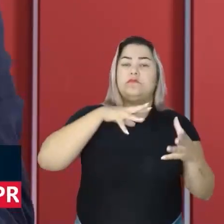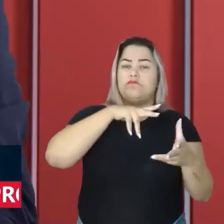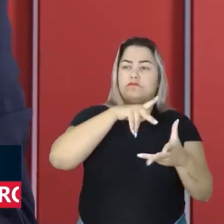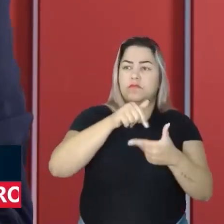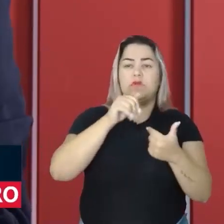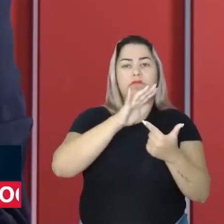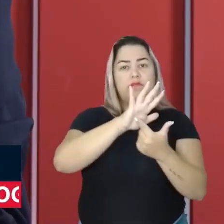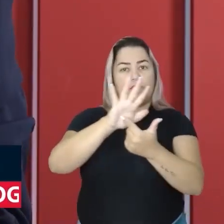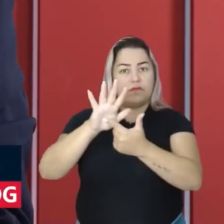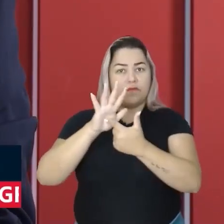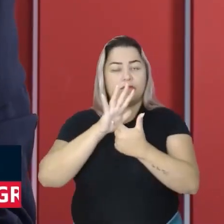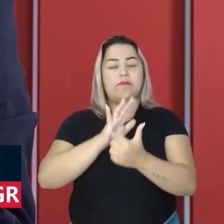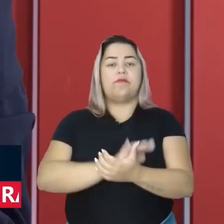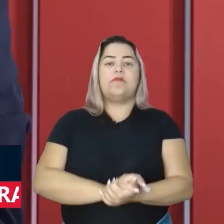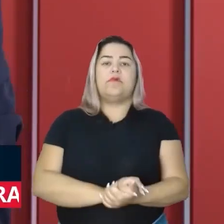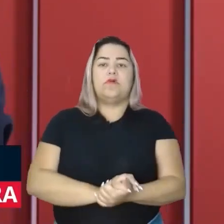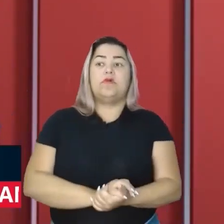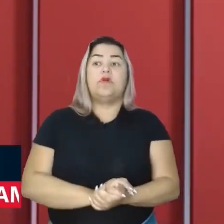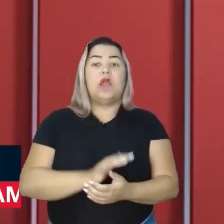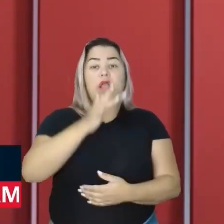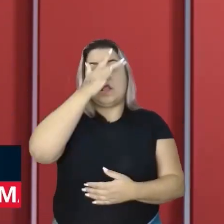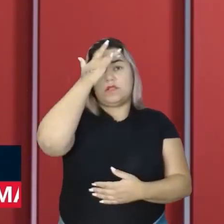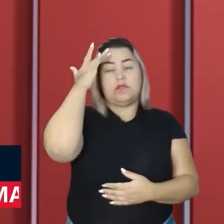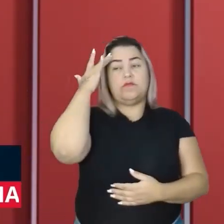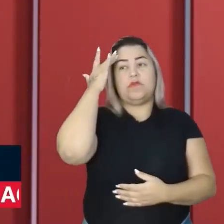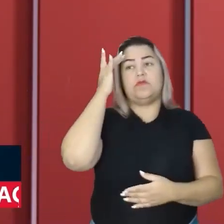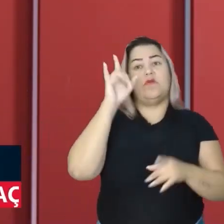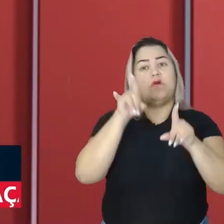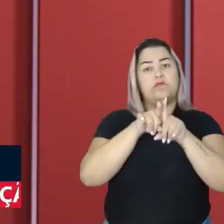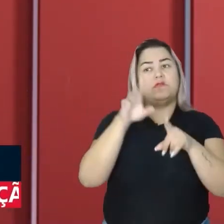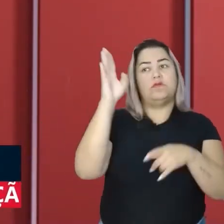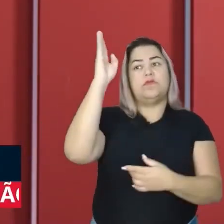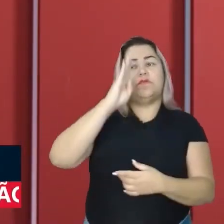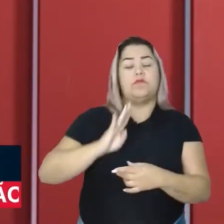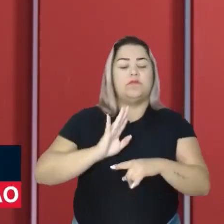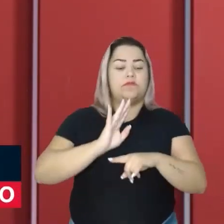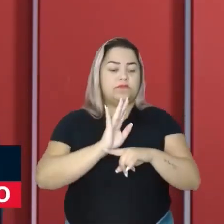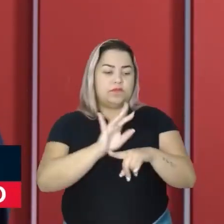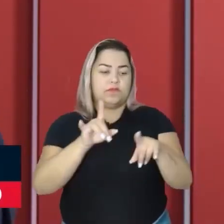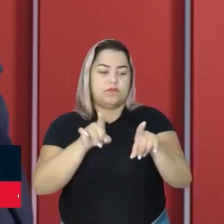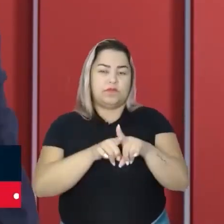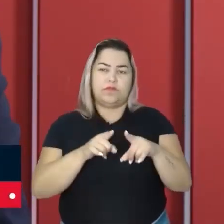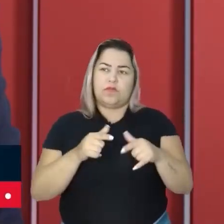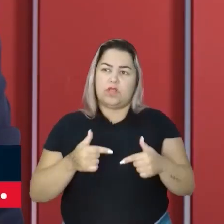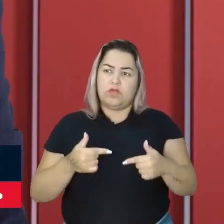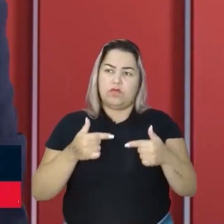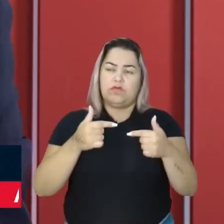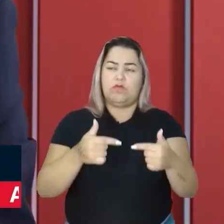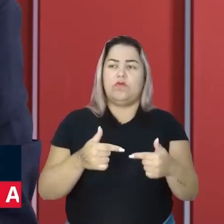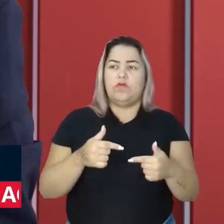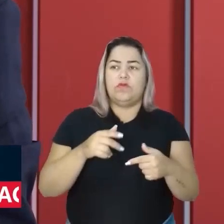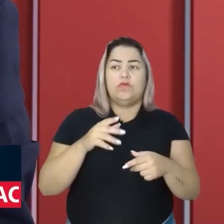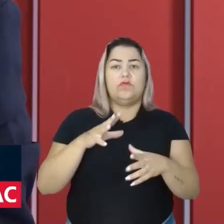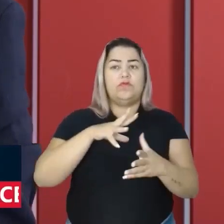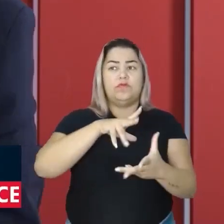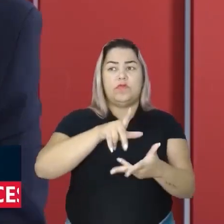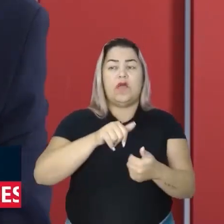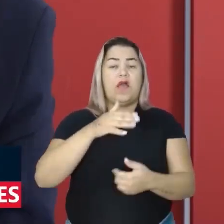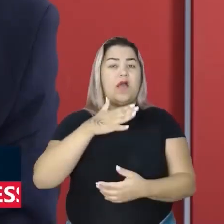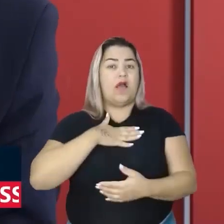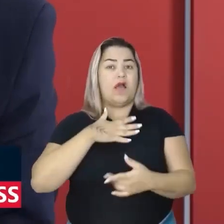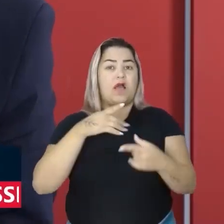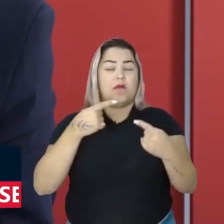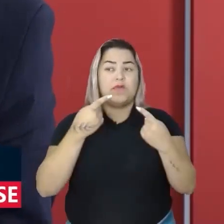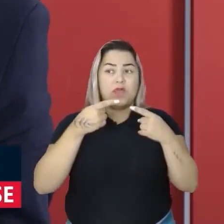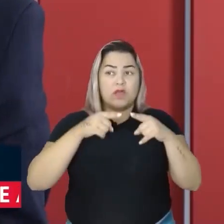mostrando essa altivez. Quando alguém aciona o Brasil para defender um lado de uma guerra, de uma disputa no mundo, eu digo, não, a minha guerra é